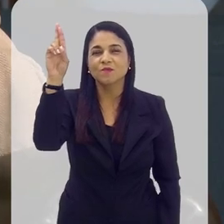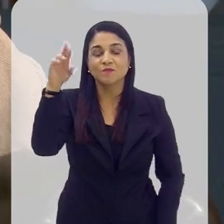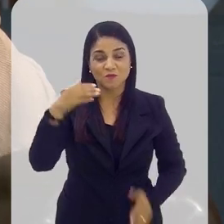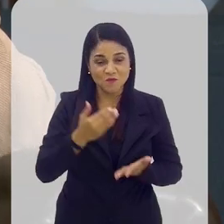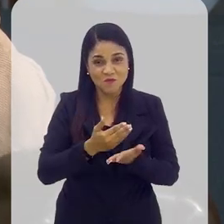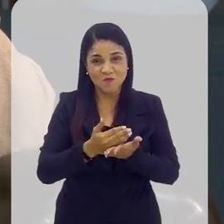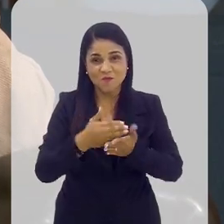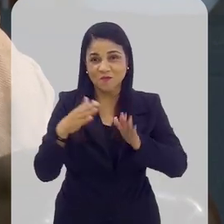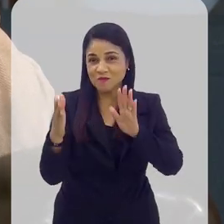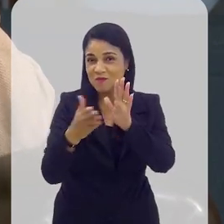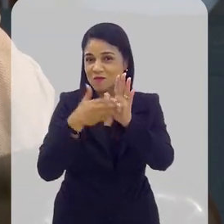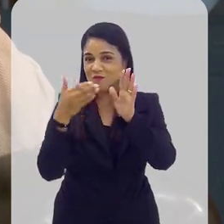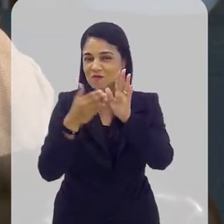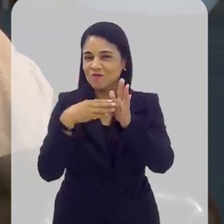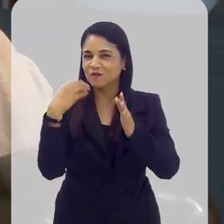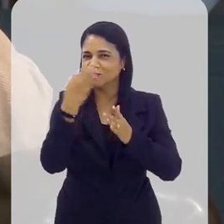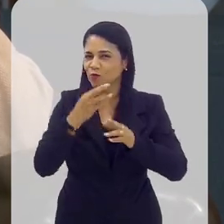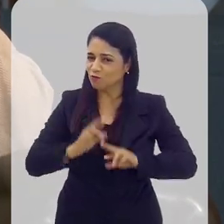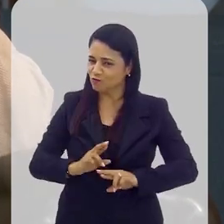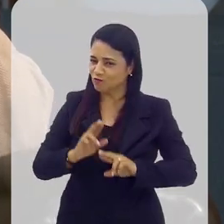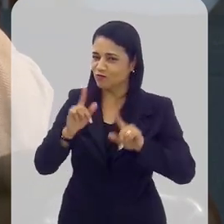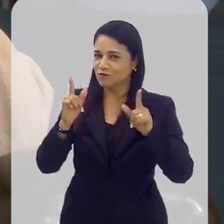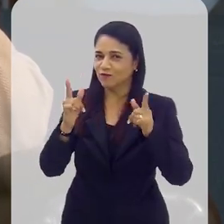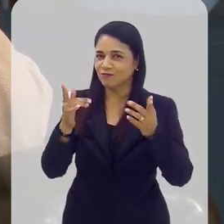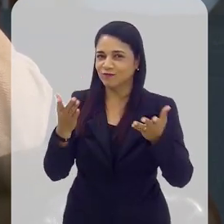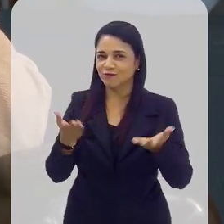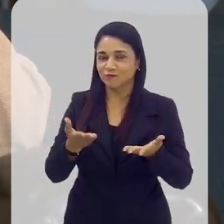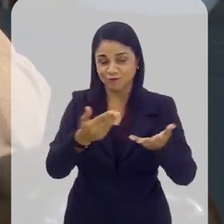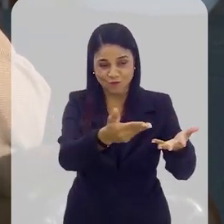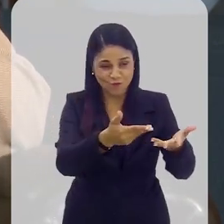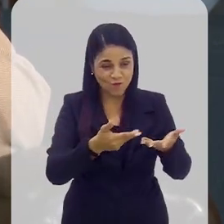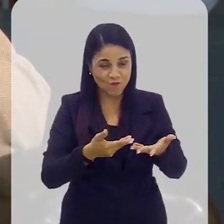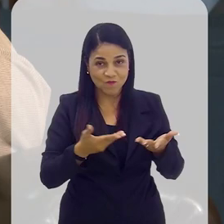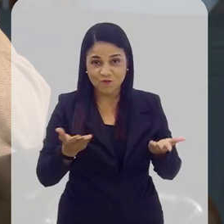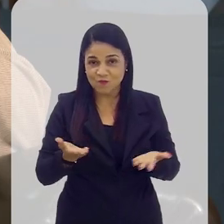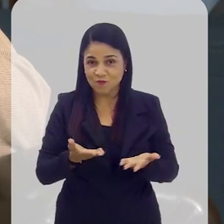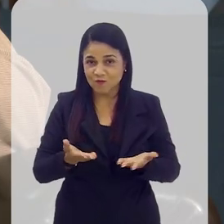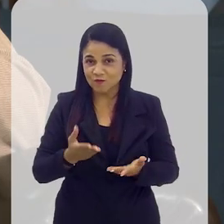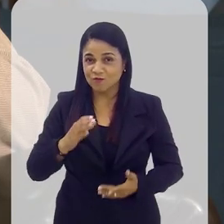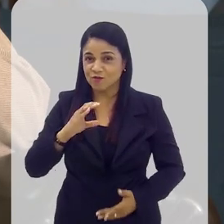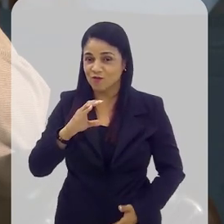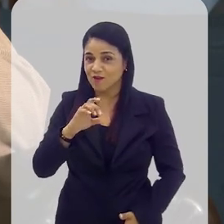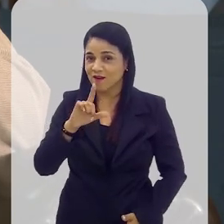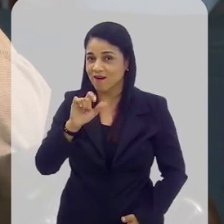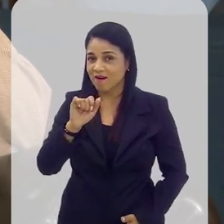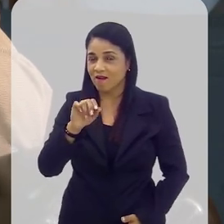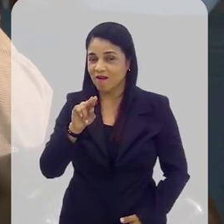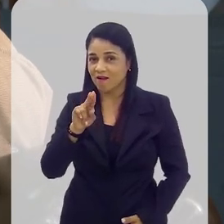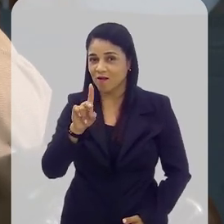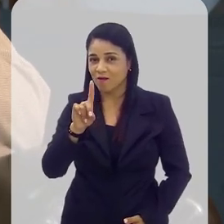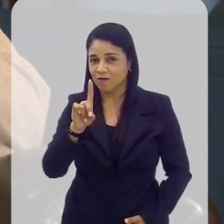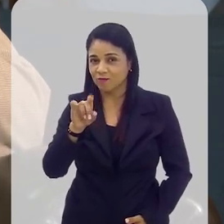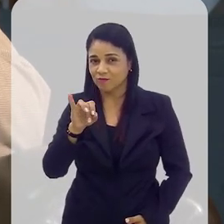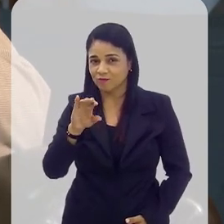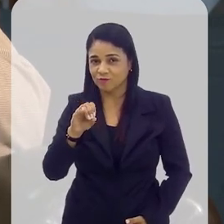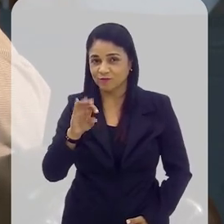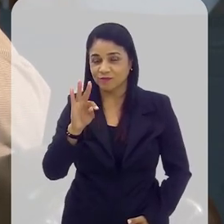Começamos o Louvor Som de uma forma diferente. O convidado de hoje chama-se Cláudio